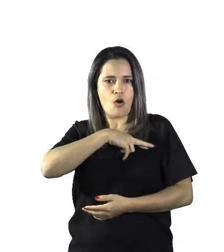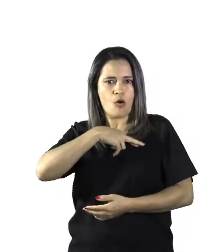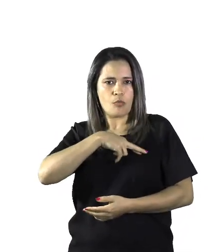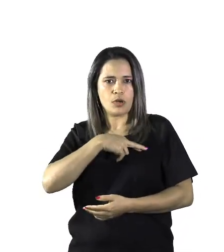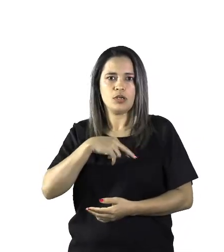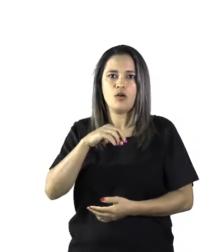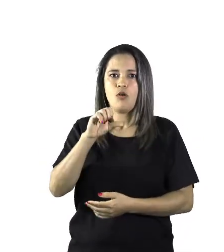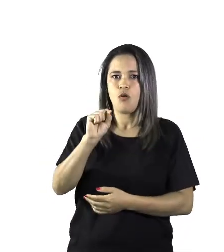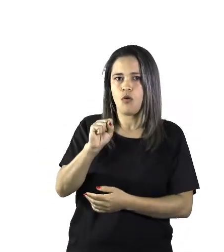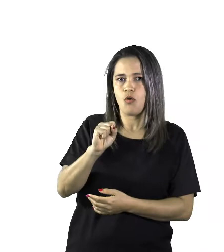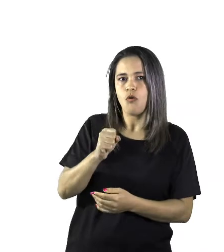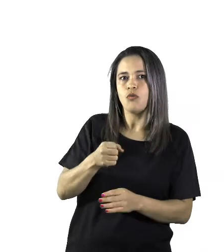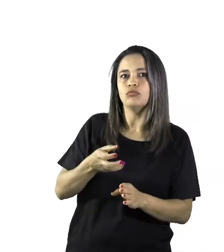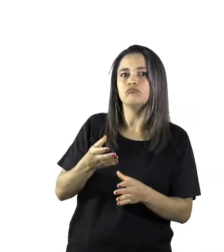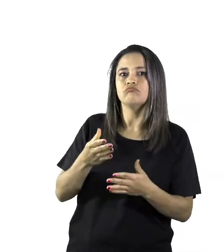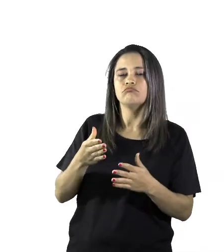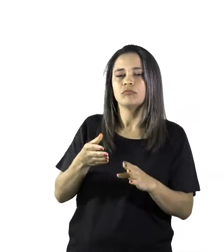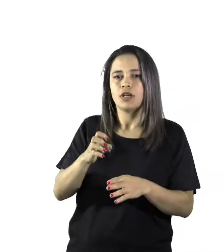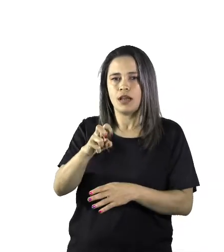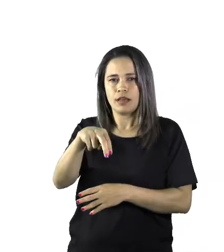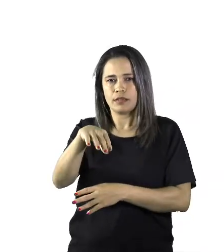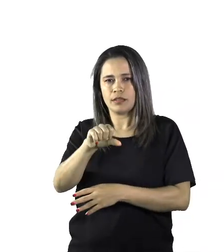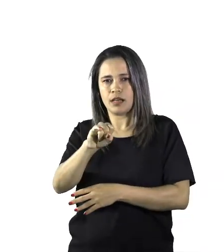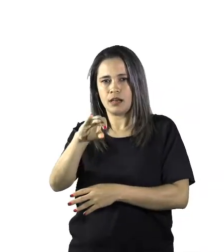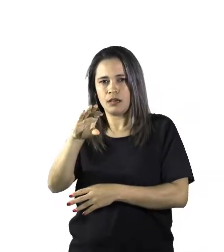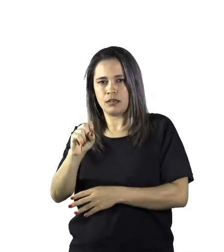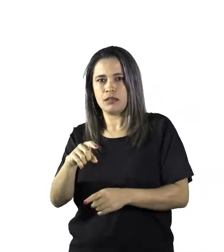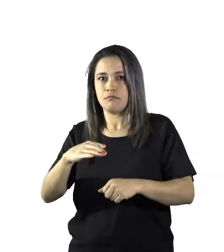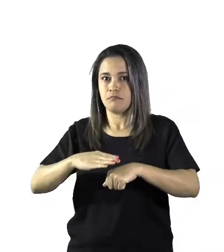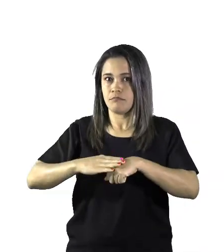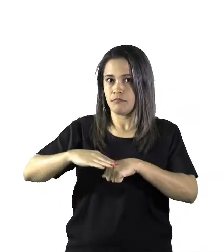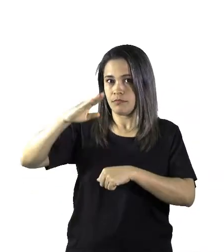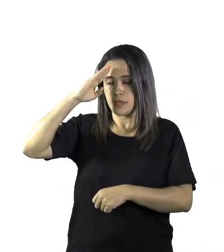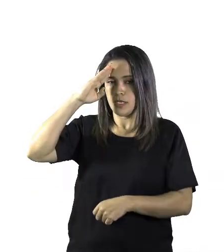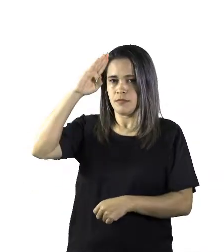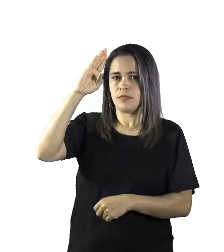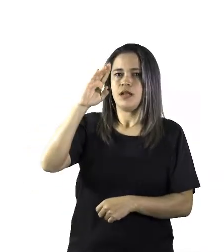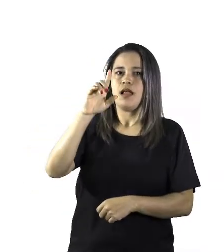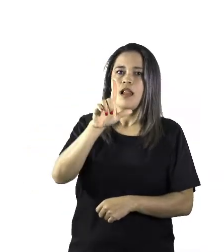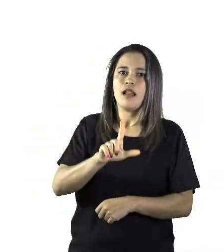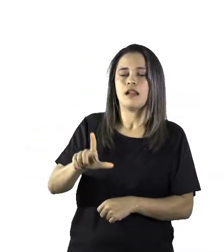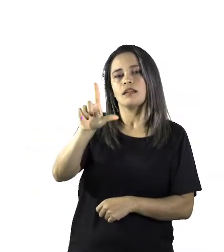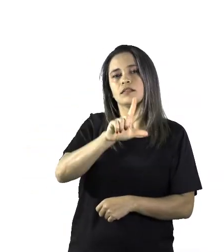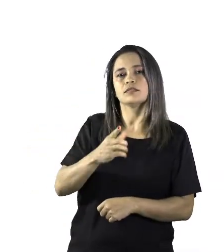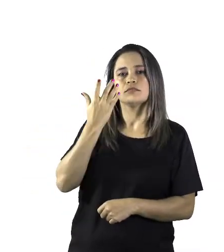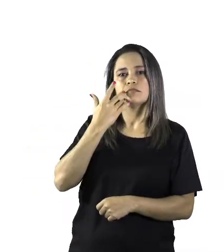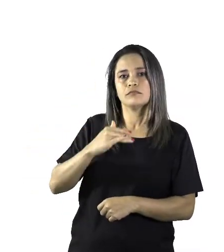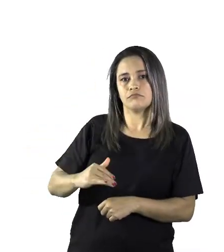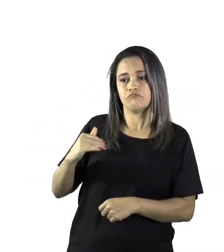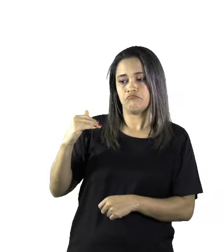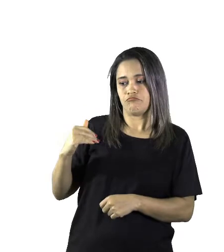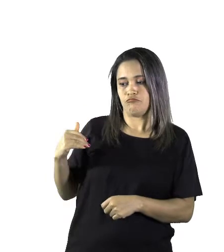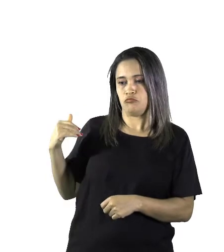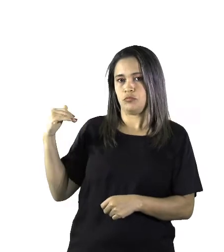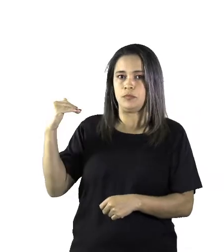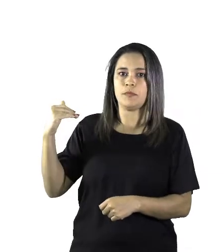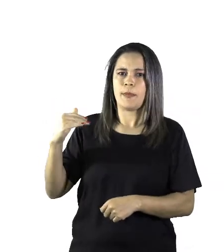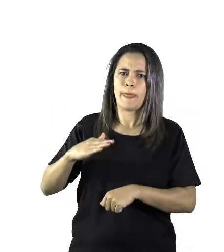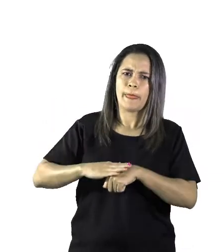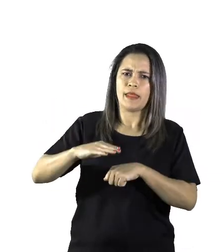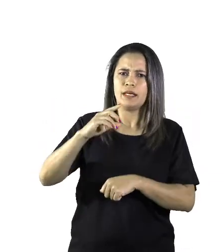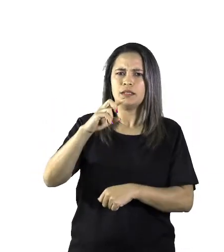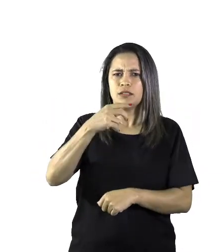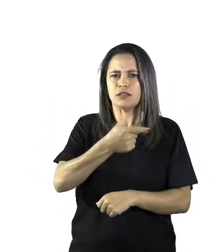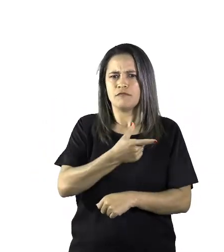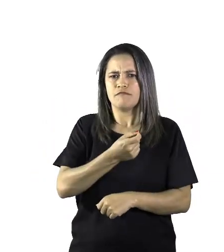ensaios e, especialmente, literatura infantil e juvenil. São mais de 20